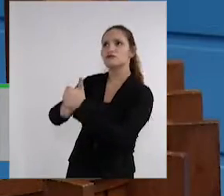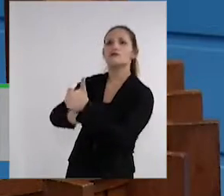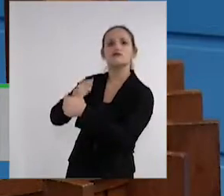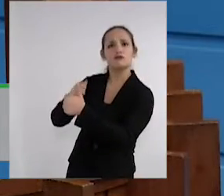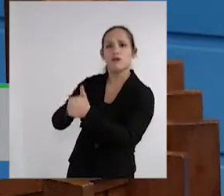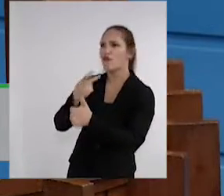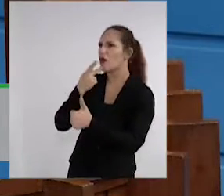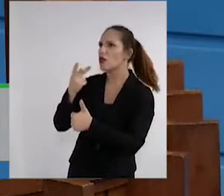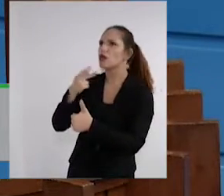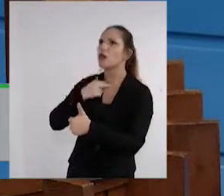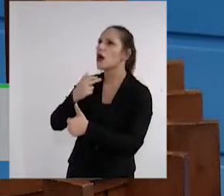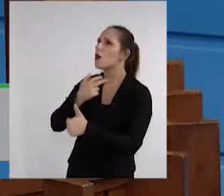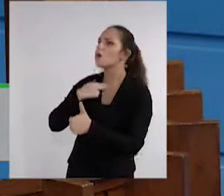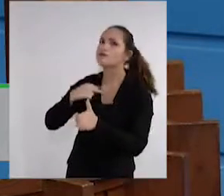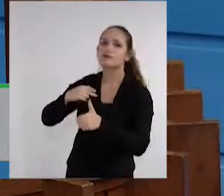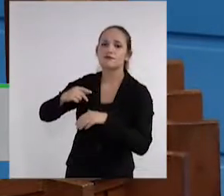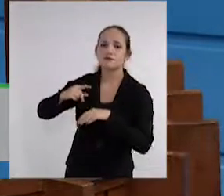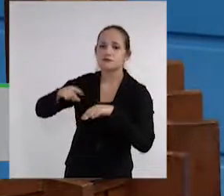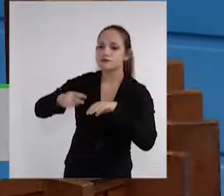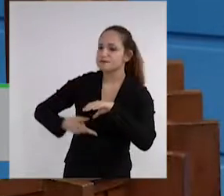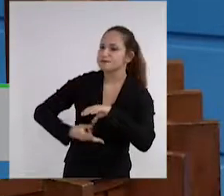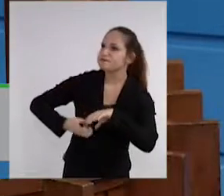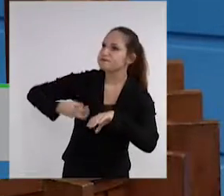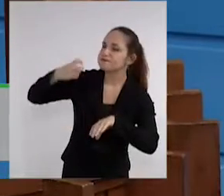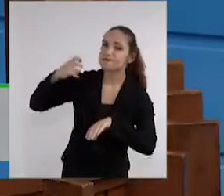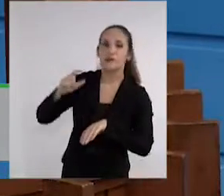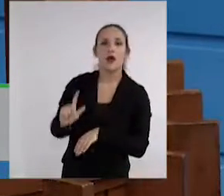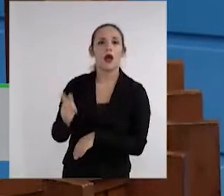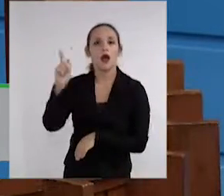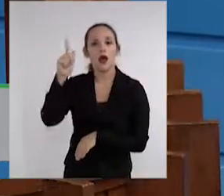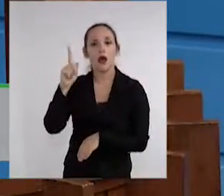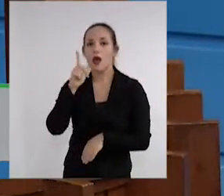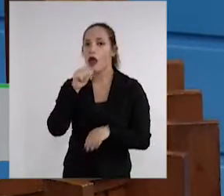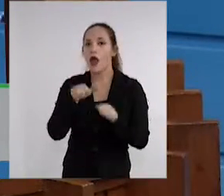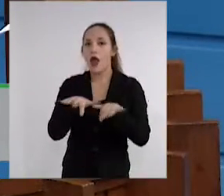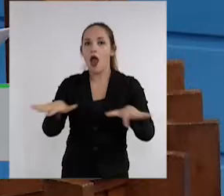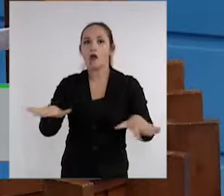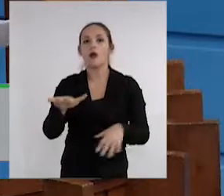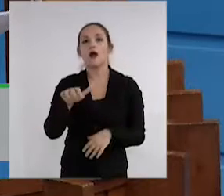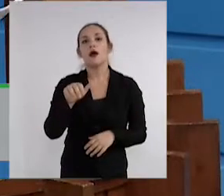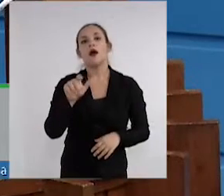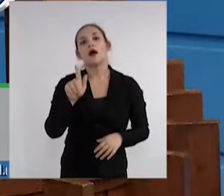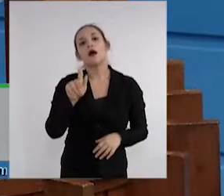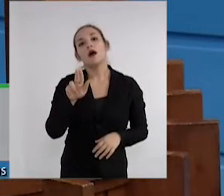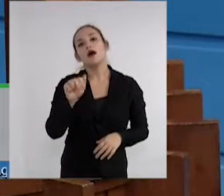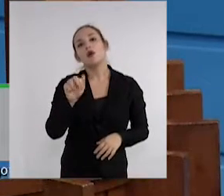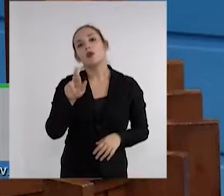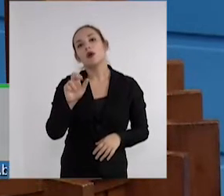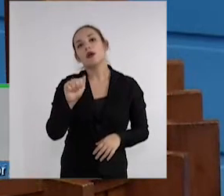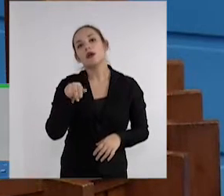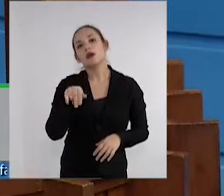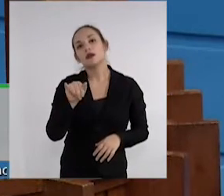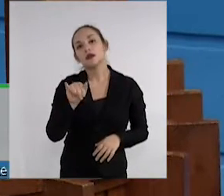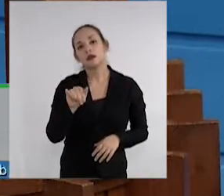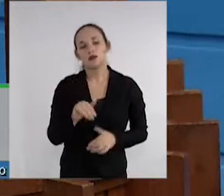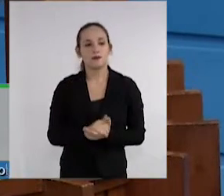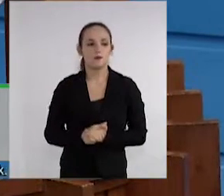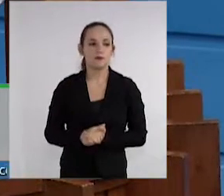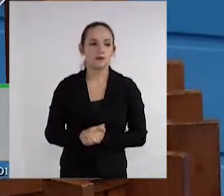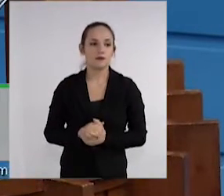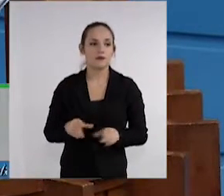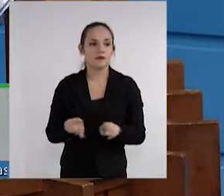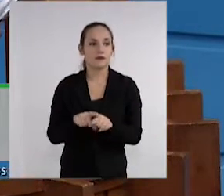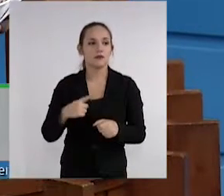aprovam lei que proíbe a exploração do gás que pode contaminar o aquífero Guarani. Aqui também do município